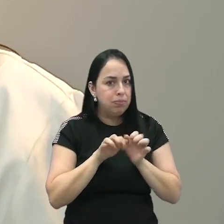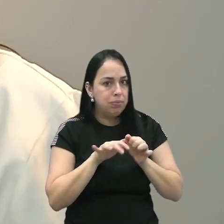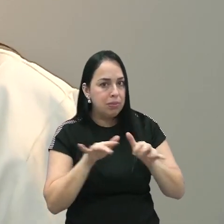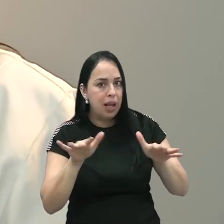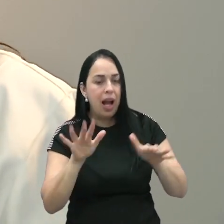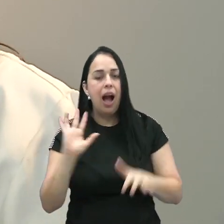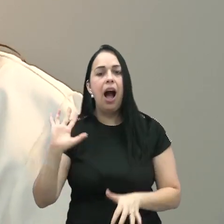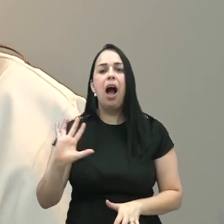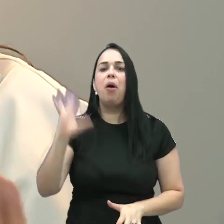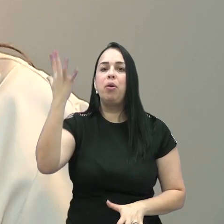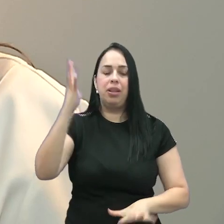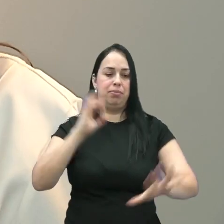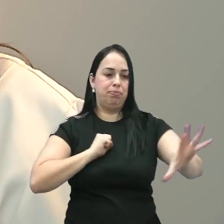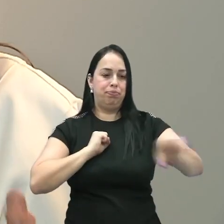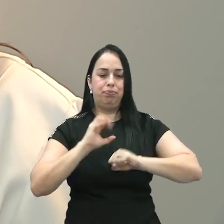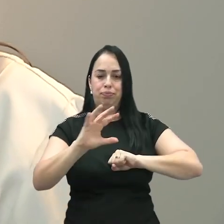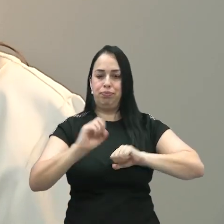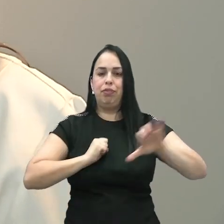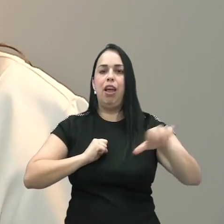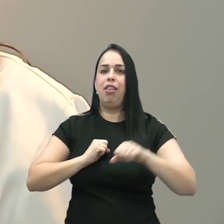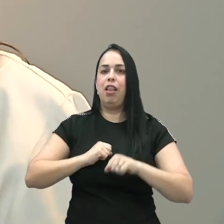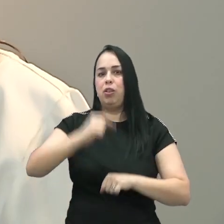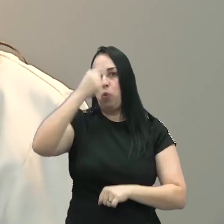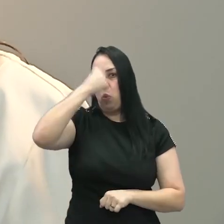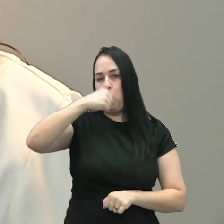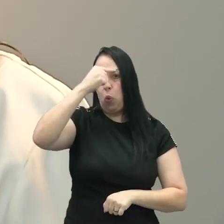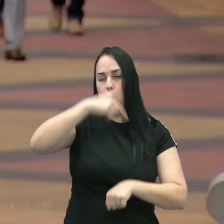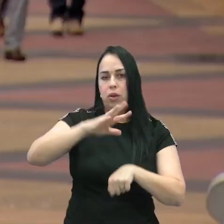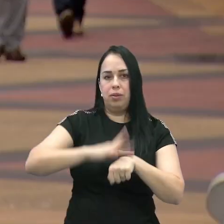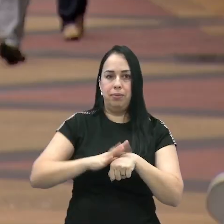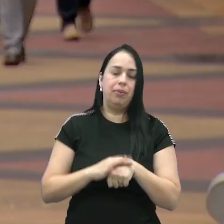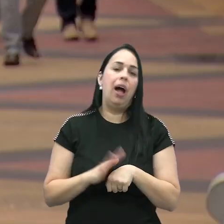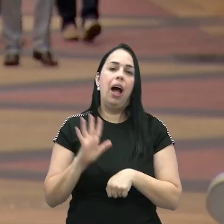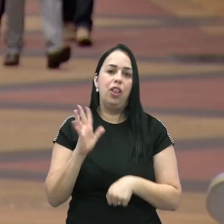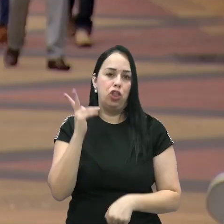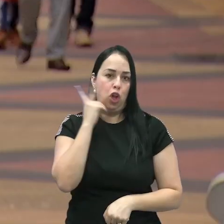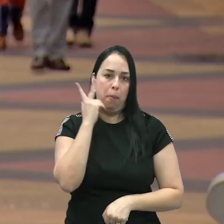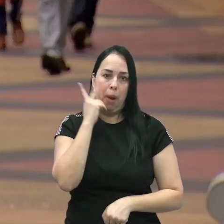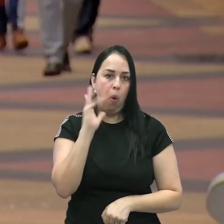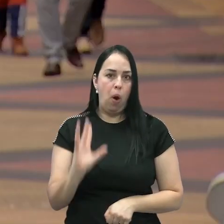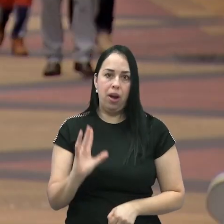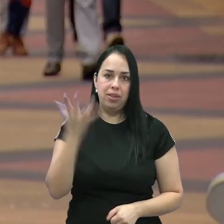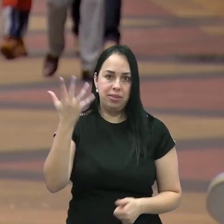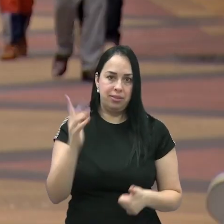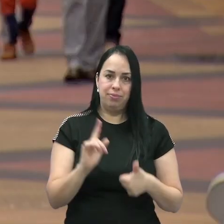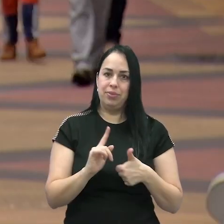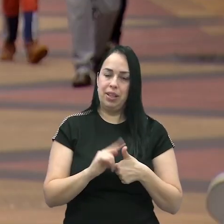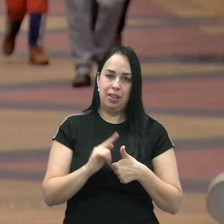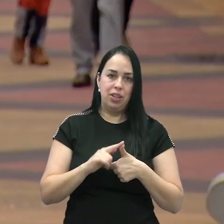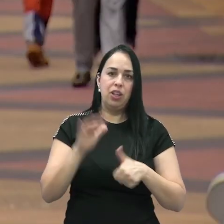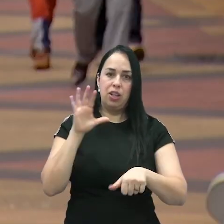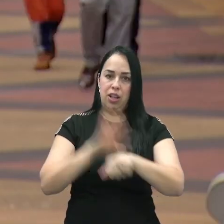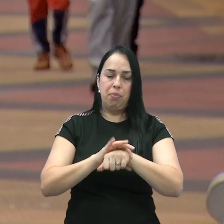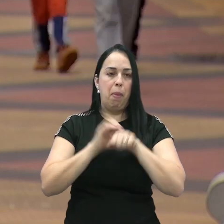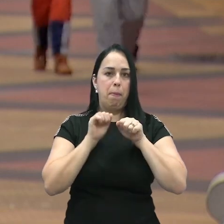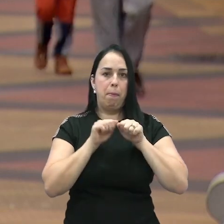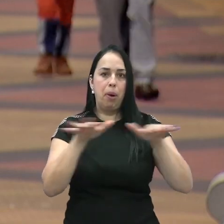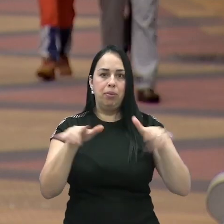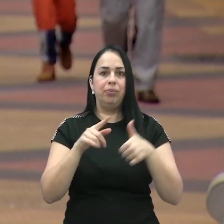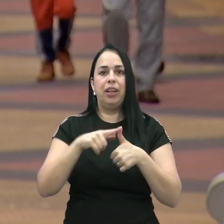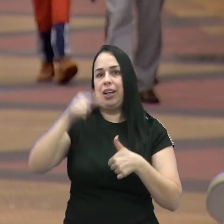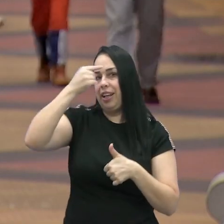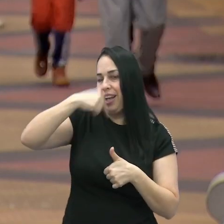viral e bacteriana, a gente aumenta a incidência de doenças respiratórias. As doenças mais comuns nesta estação são as virais